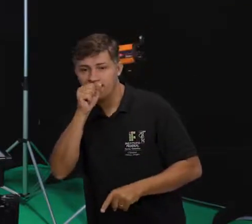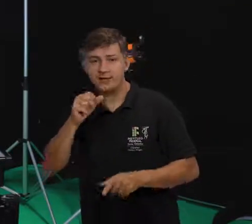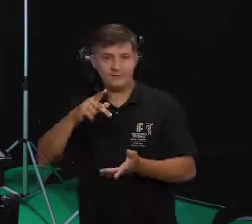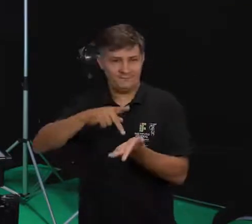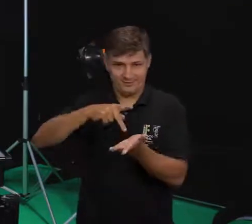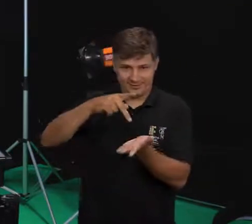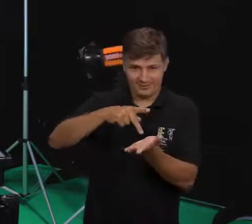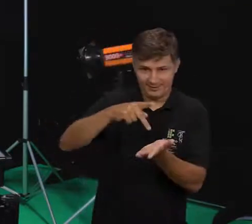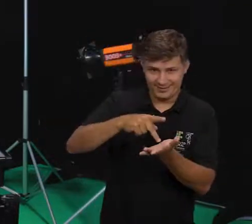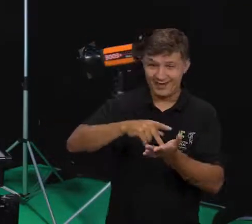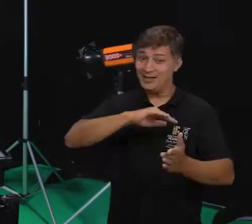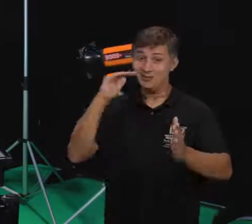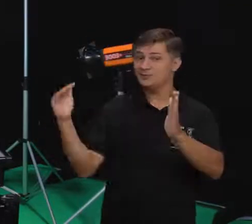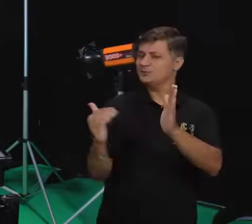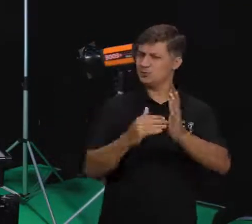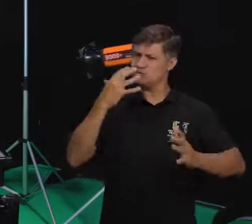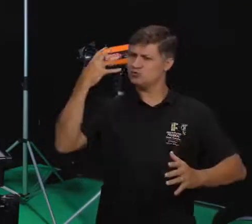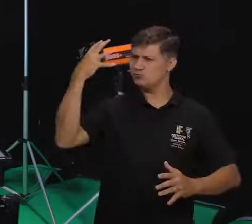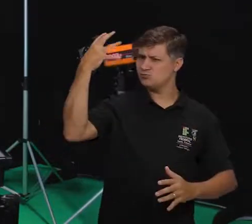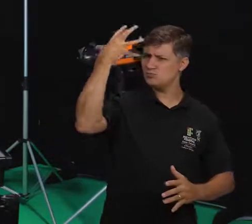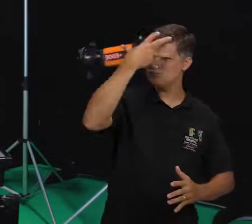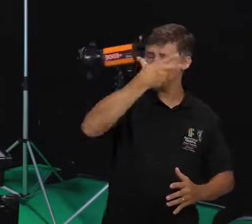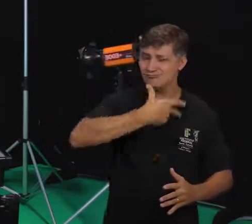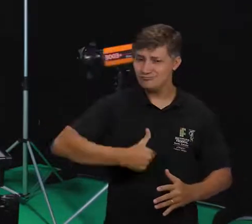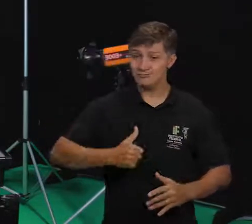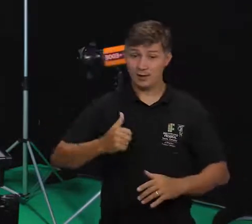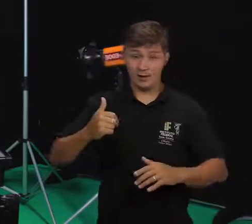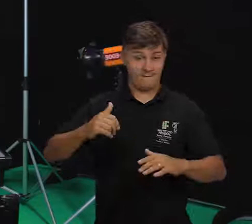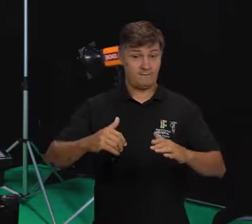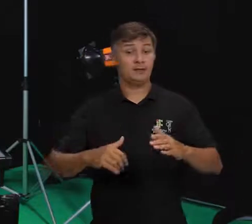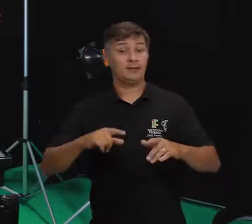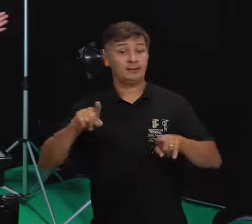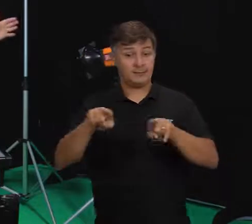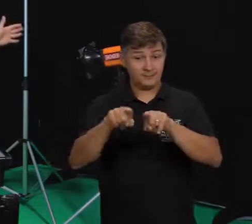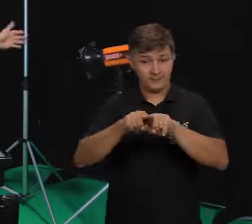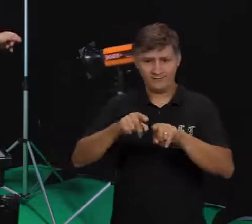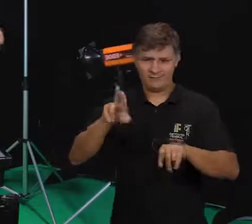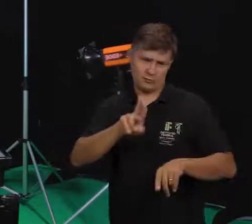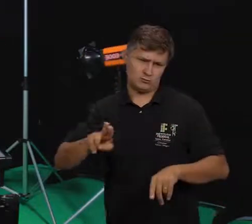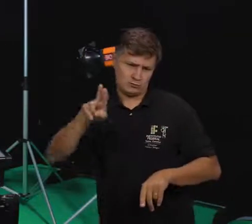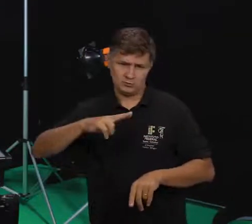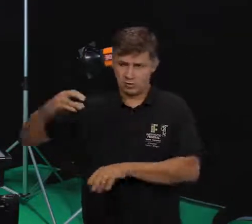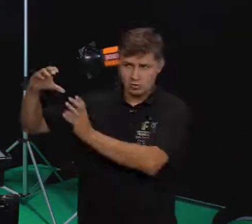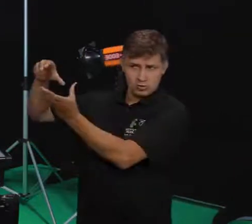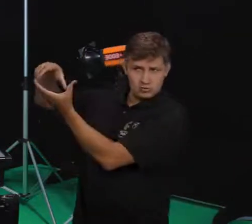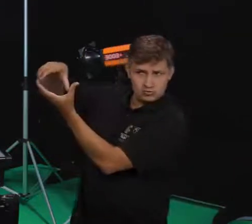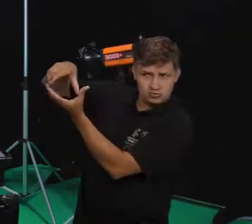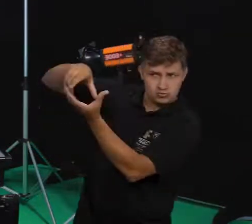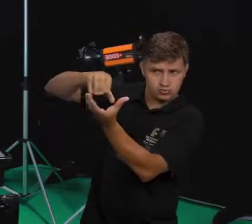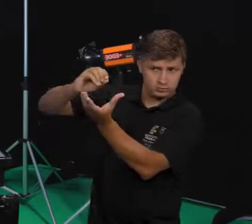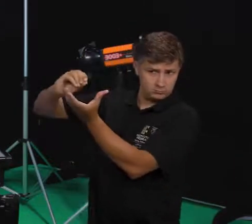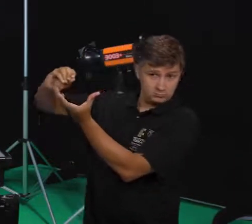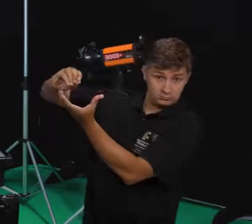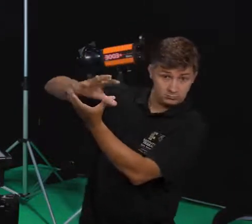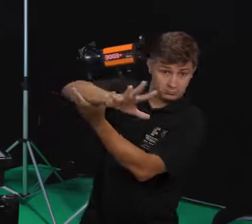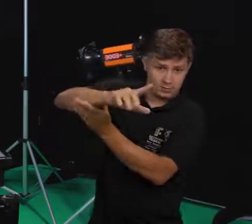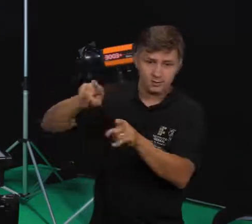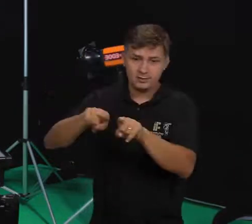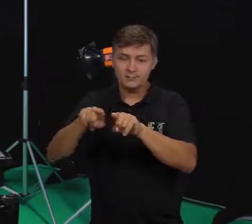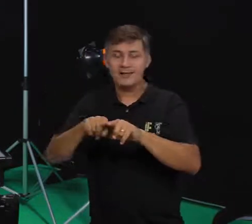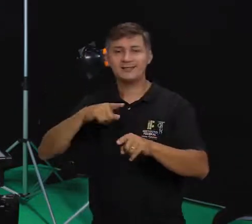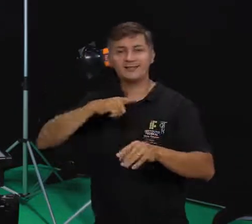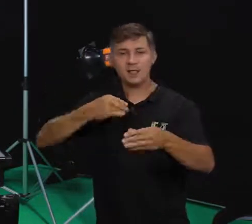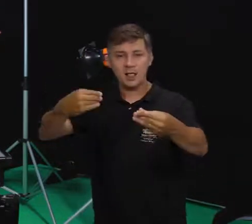vai ficar bem visível, vai ficar bem bonito. E de fundo eu vou usar uma panela ou refletor parabólico e eu coloquei